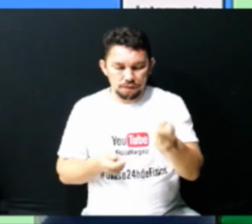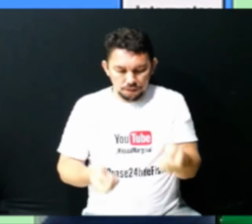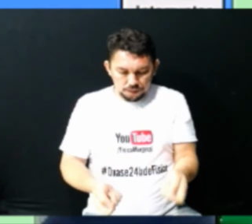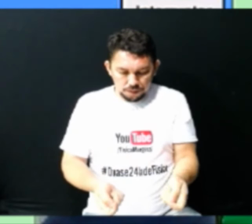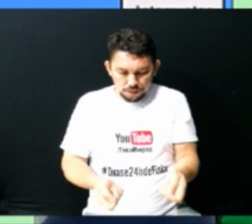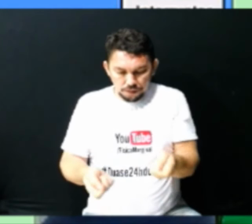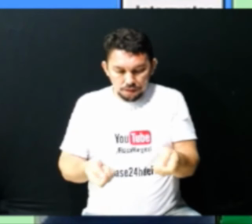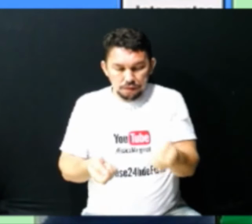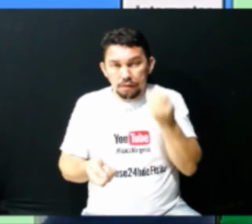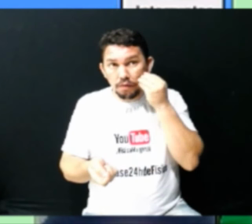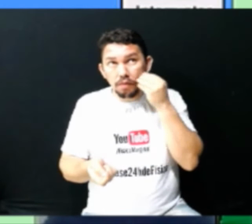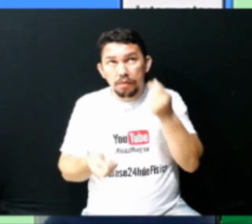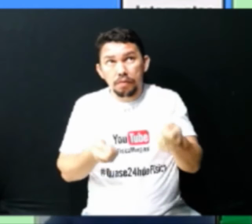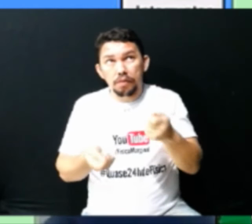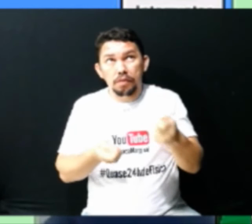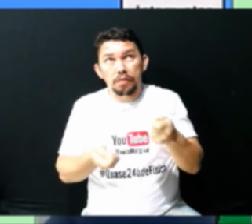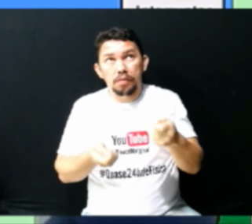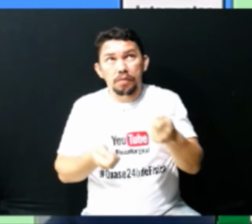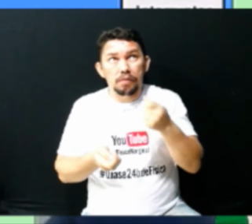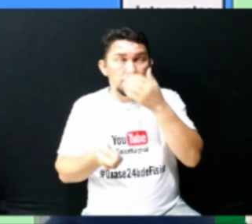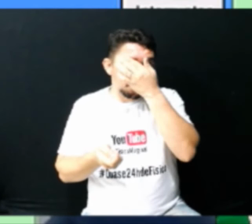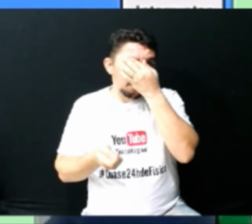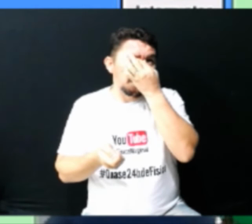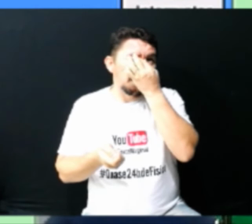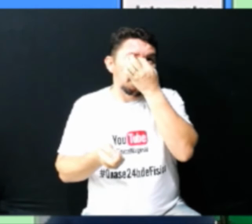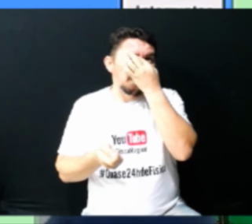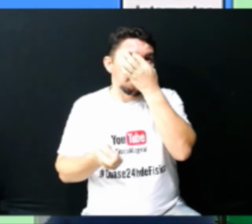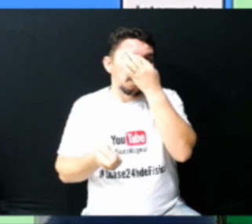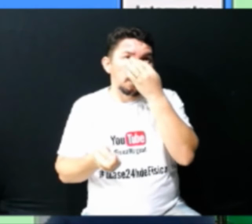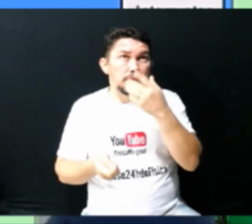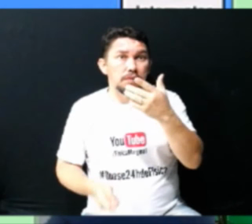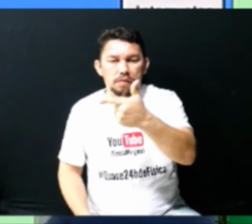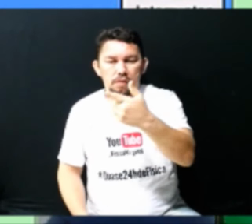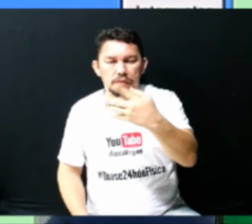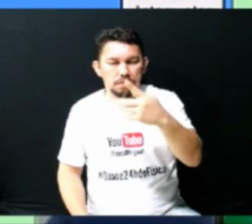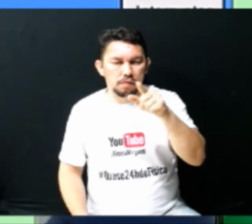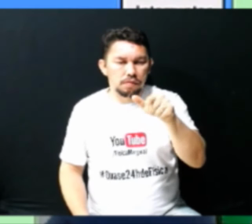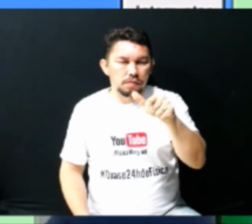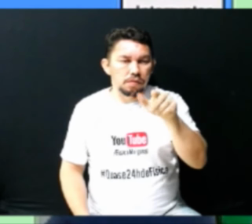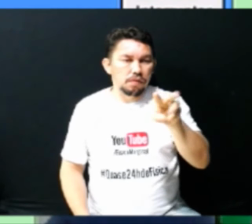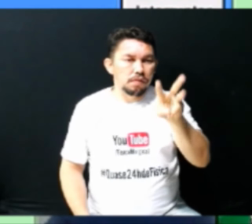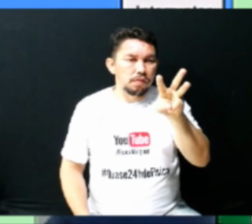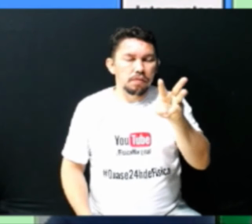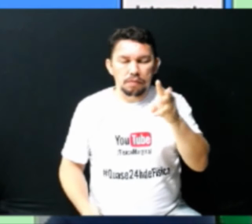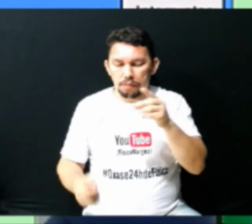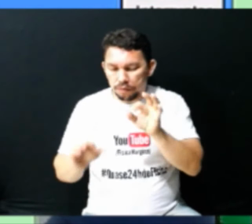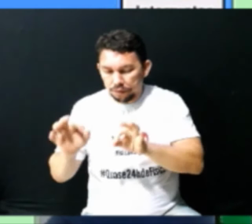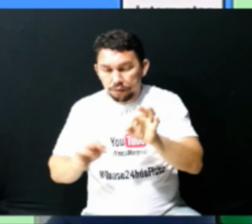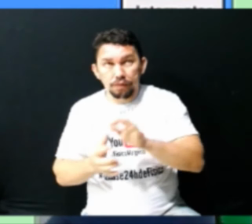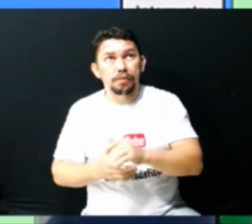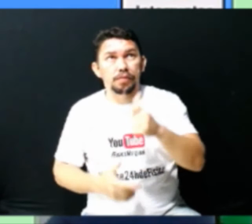Vou botar 24, ver se vai concluído. Foi, 24 volts aqui, para ficar certinho na hora de a gente fazer a divisão. Então, 24 volts na